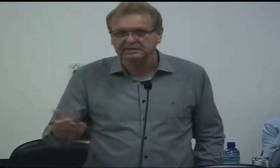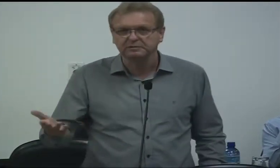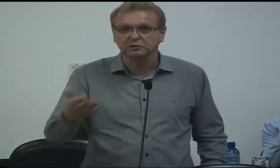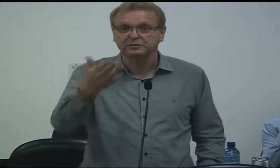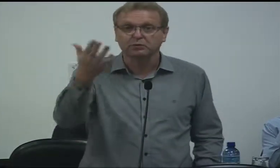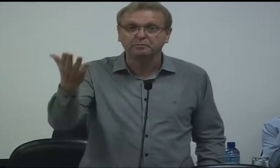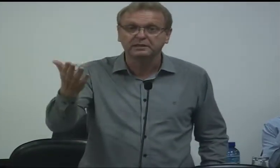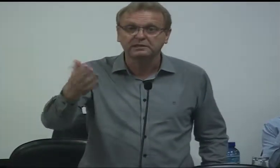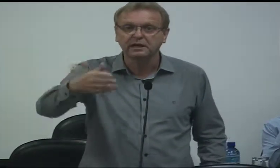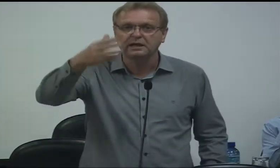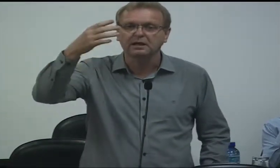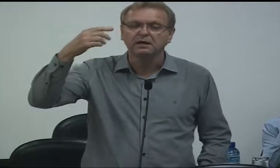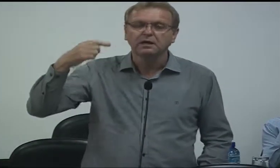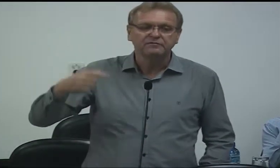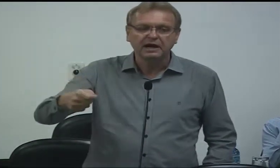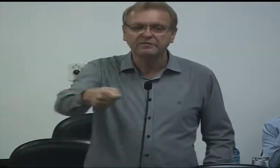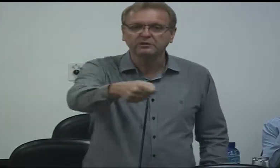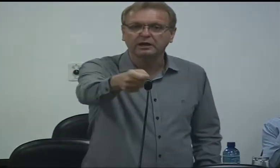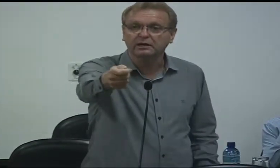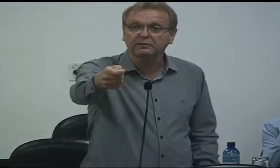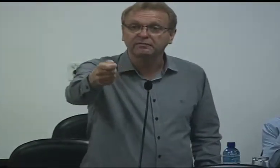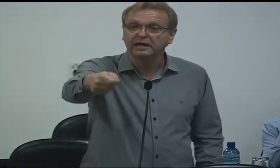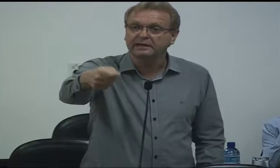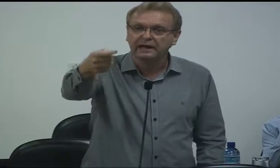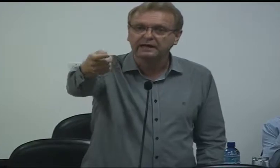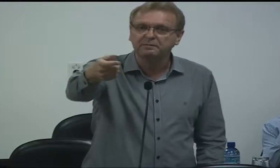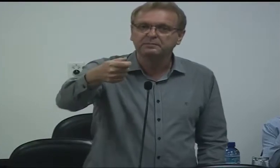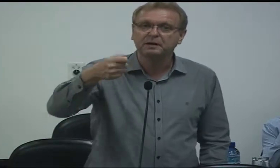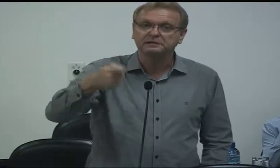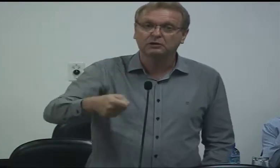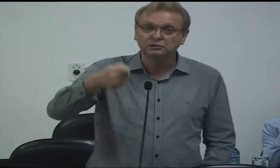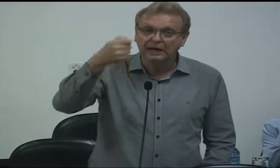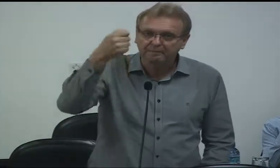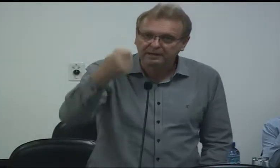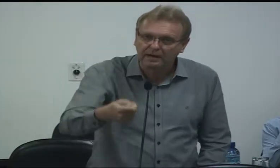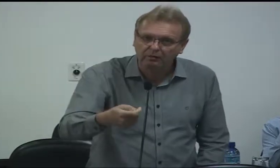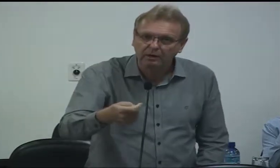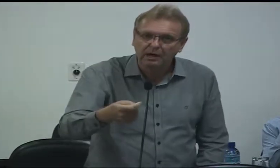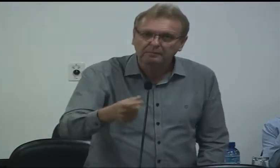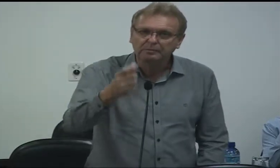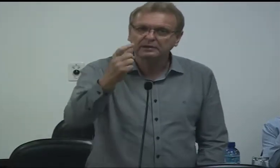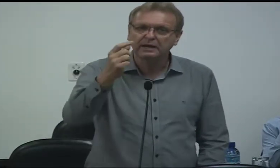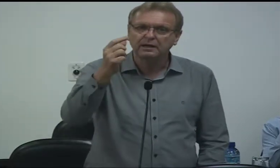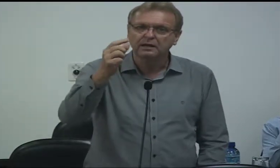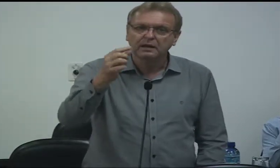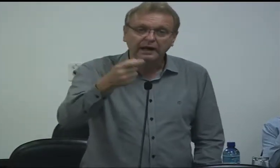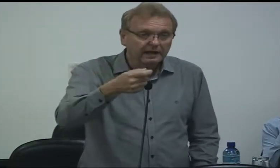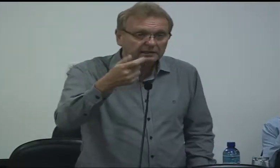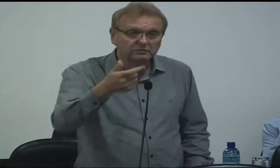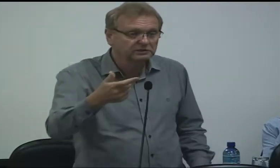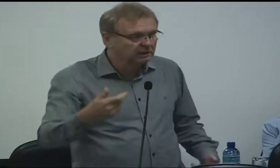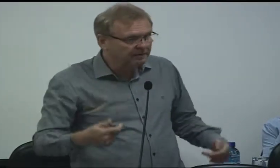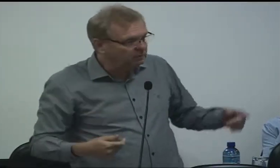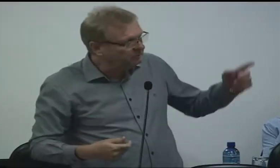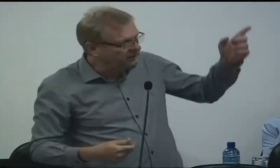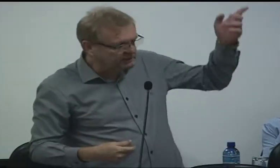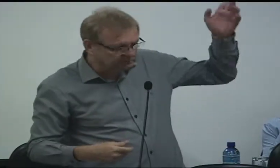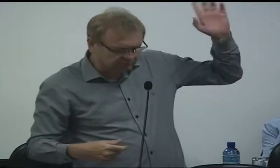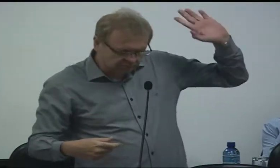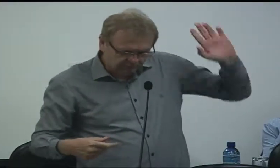mesmo, às vezes a pessoa precisa competir, tem que ficar vem até aqui passar o chapéu para poder arrecadar um dinheiro